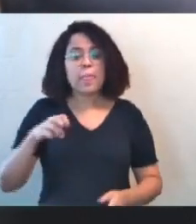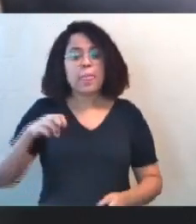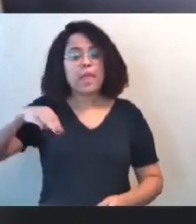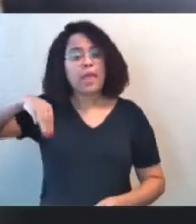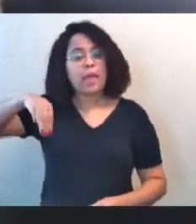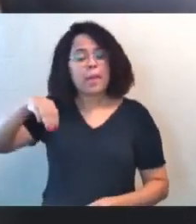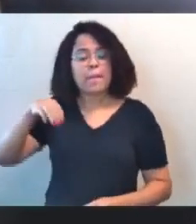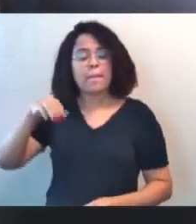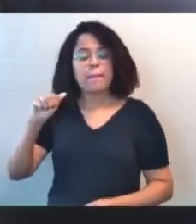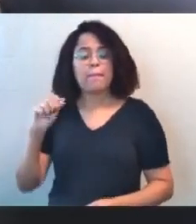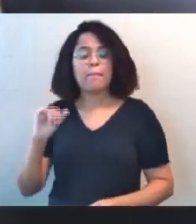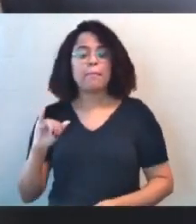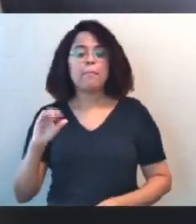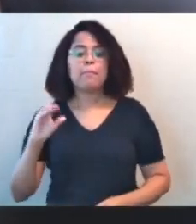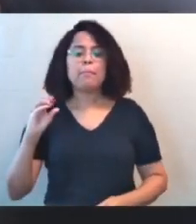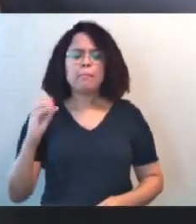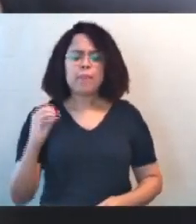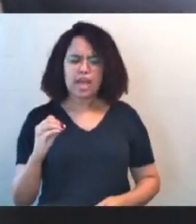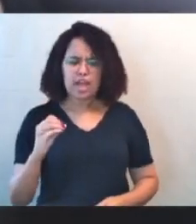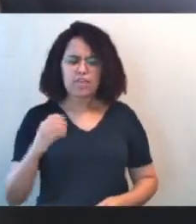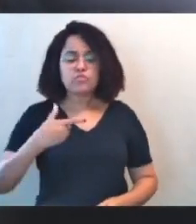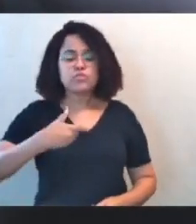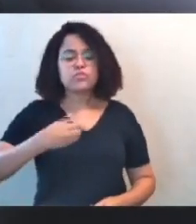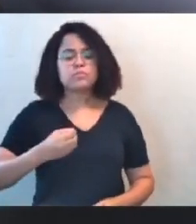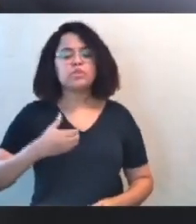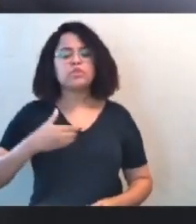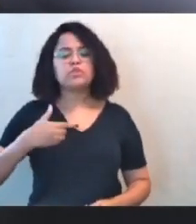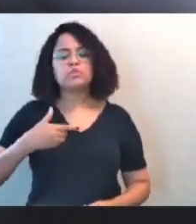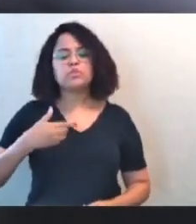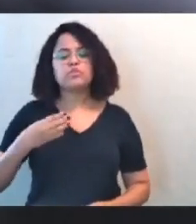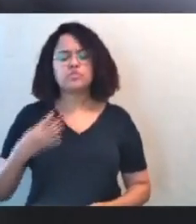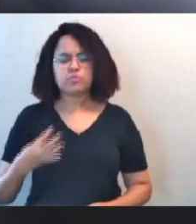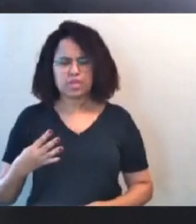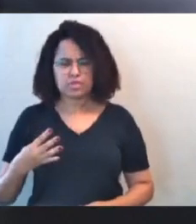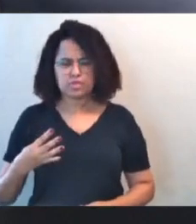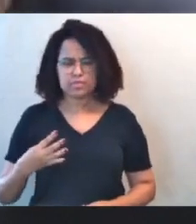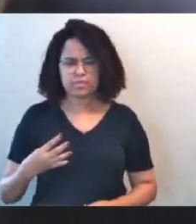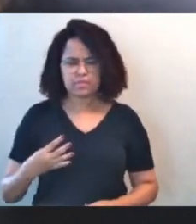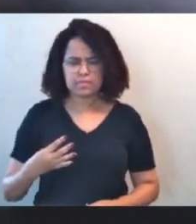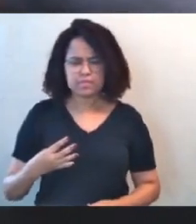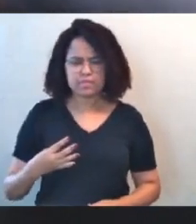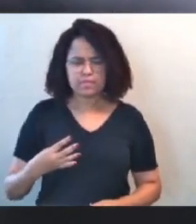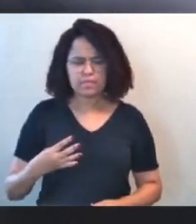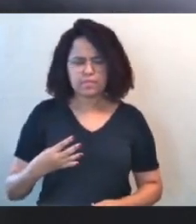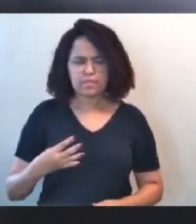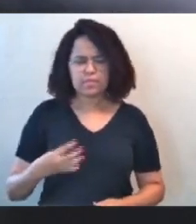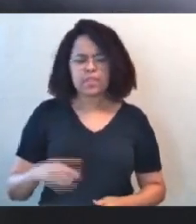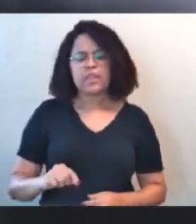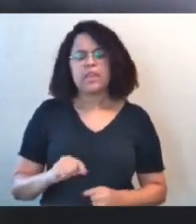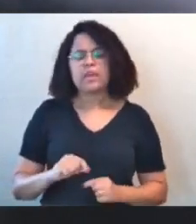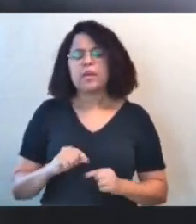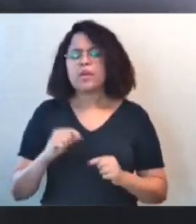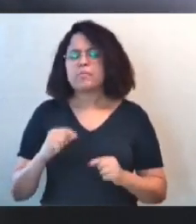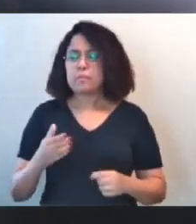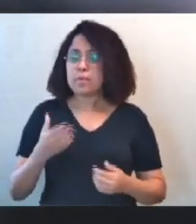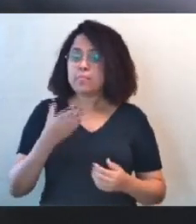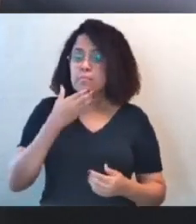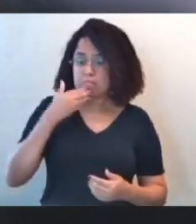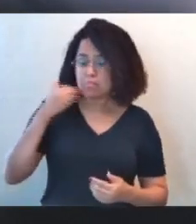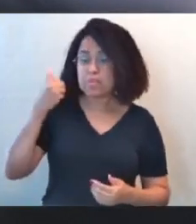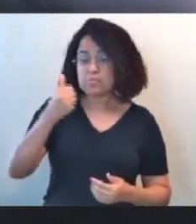a tendência é que, juntando fiscalização, controle e investimento, a perspectiva de